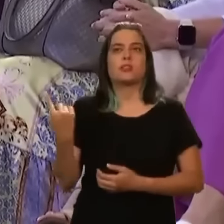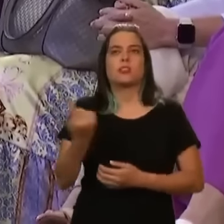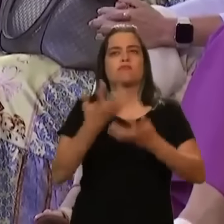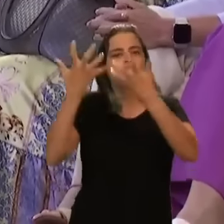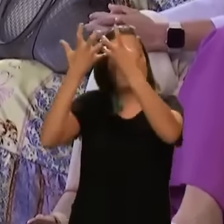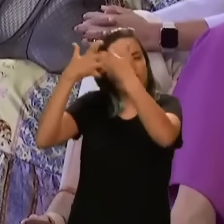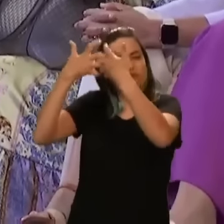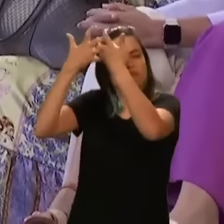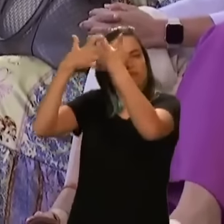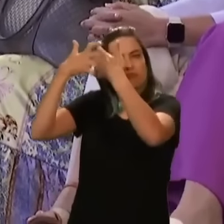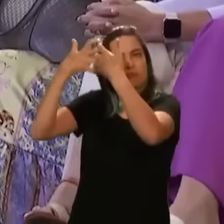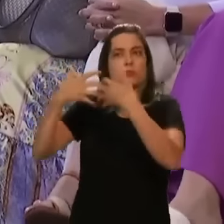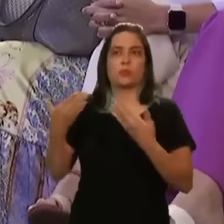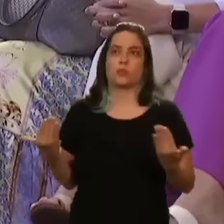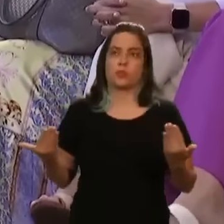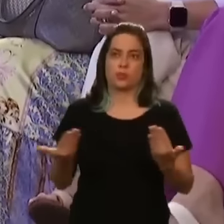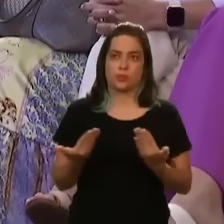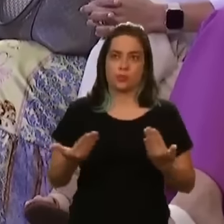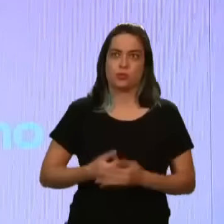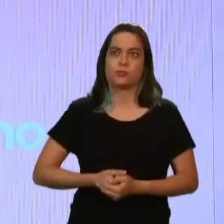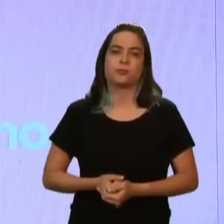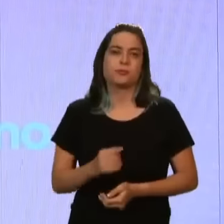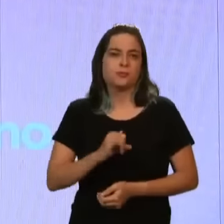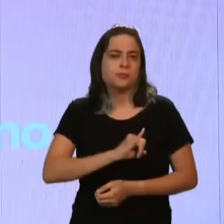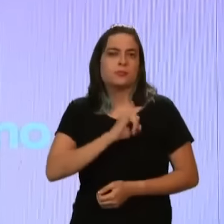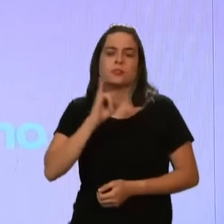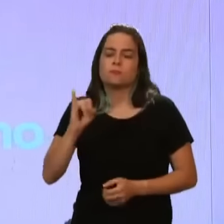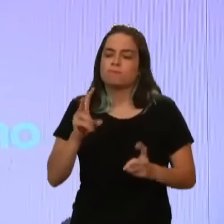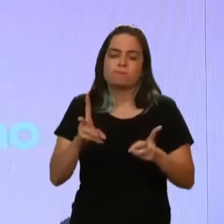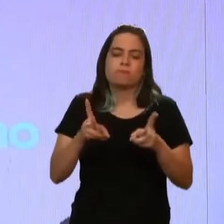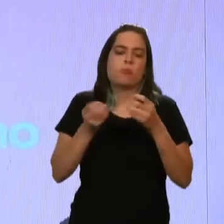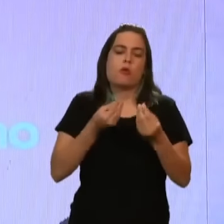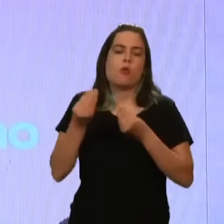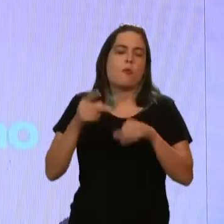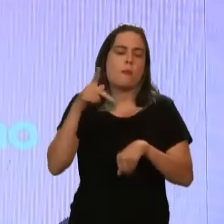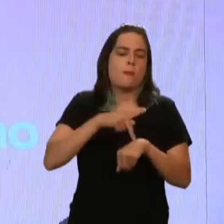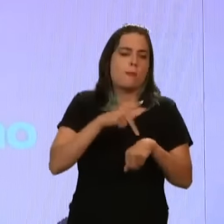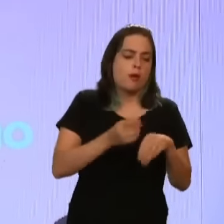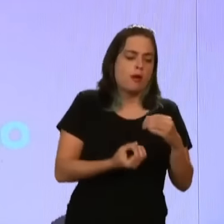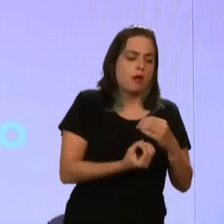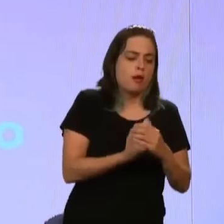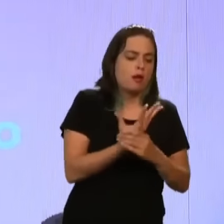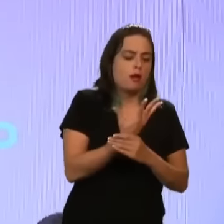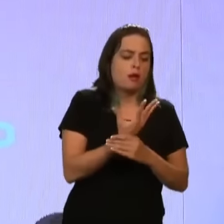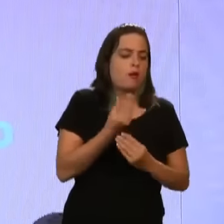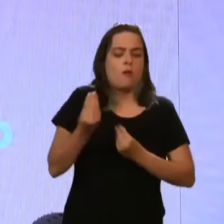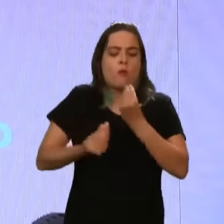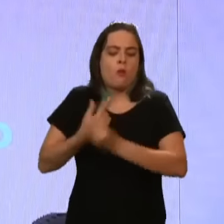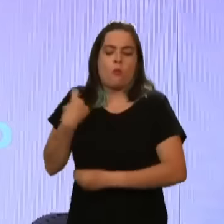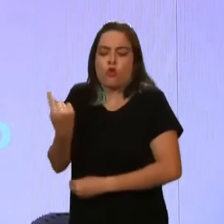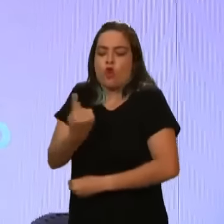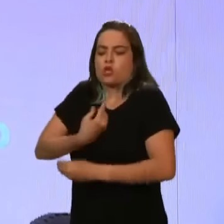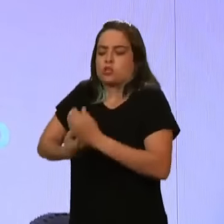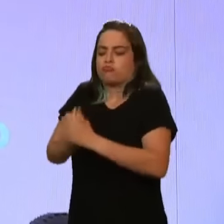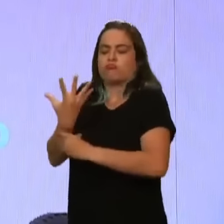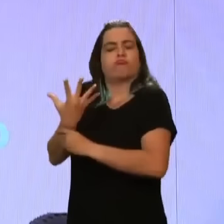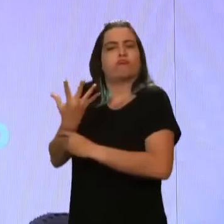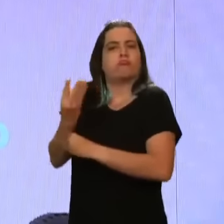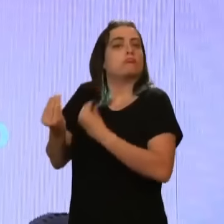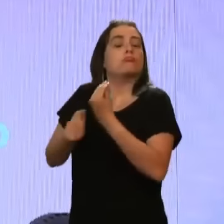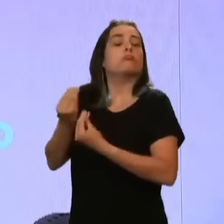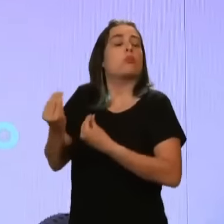hoje. Se nós vimos como as rochas são feitas, são formadas, como nós somos feitas e formadas?